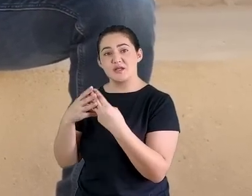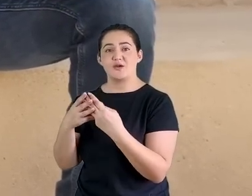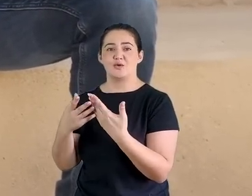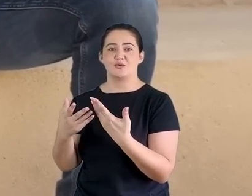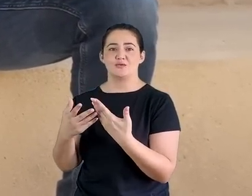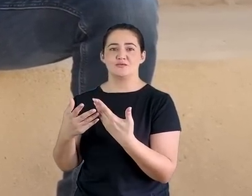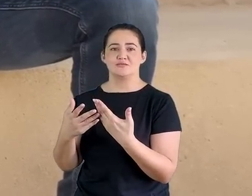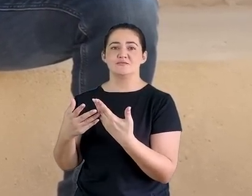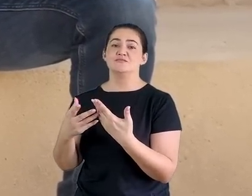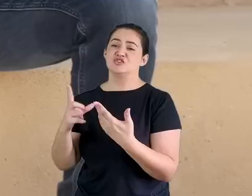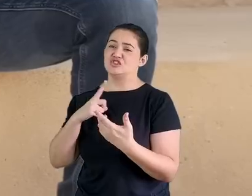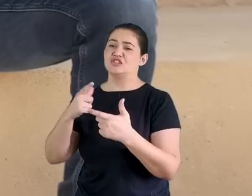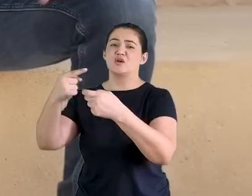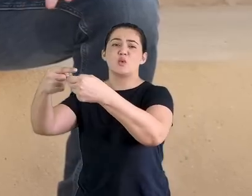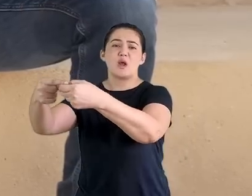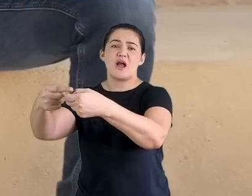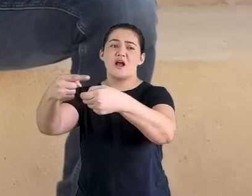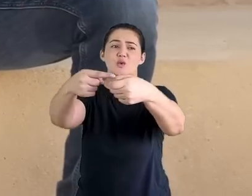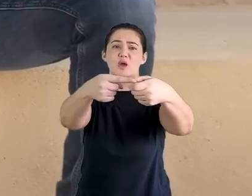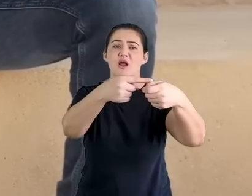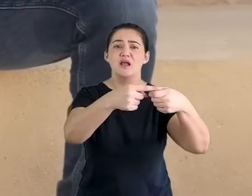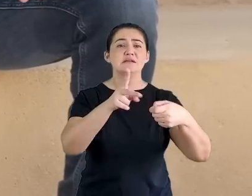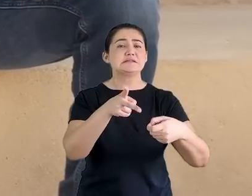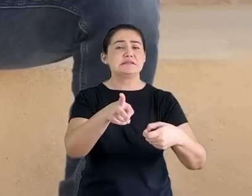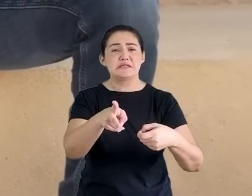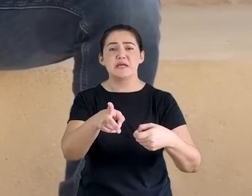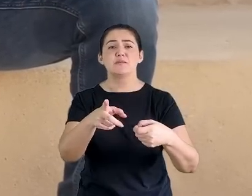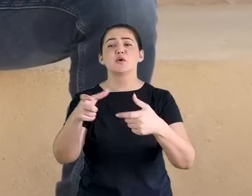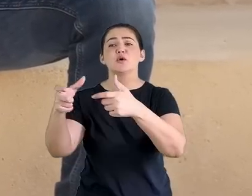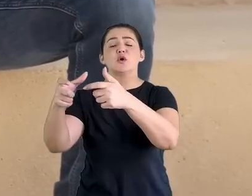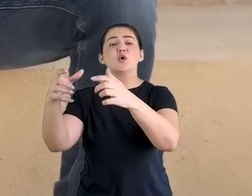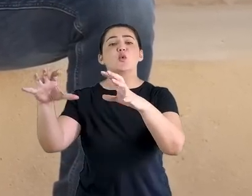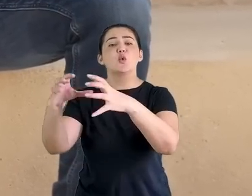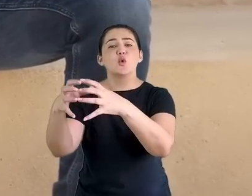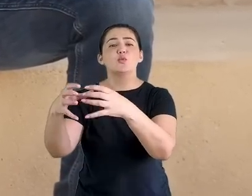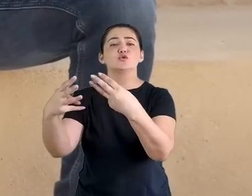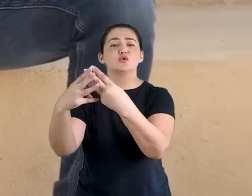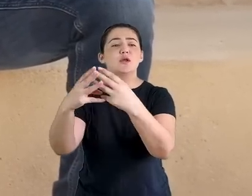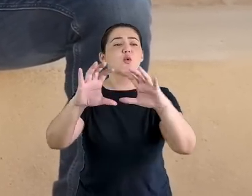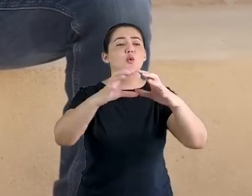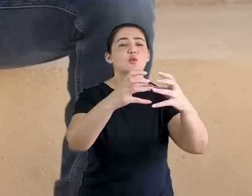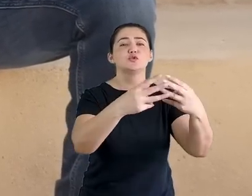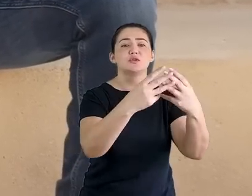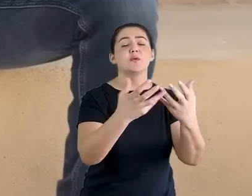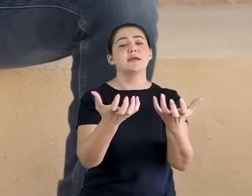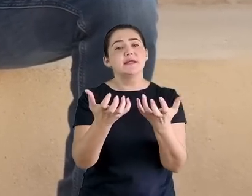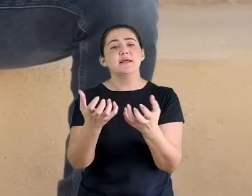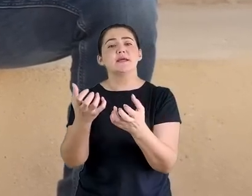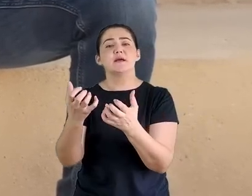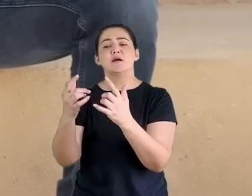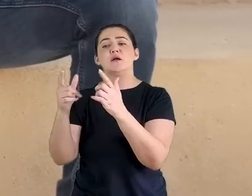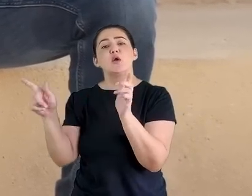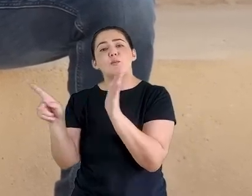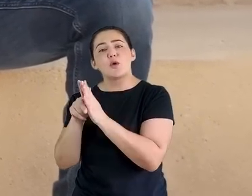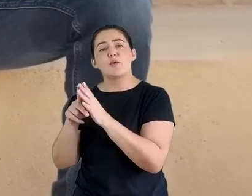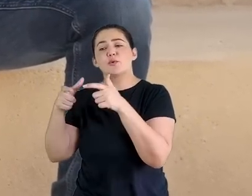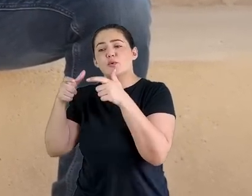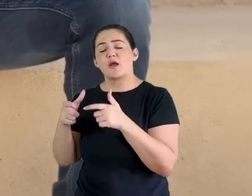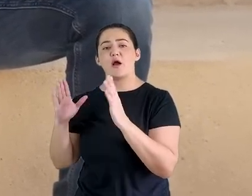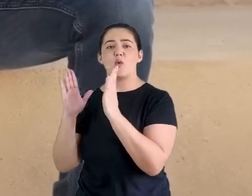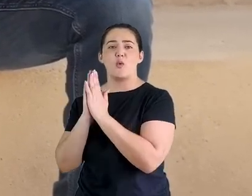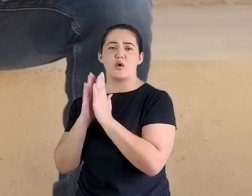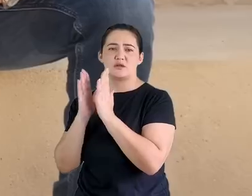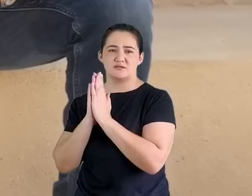Judéia e em todos os lugares. E sabemos que já temos pelo menos 8 sinagogas que foram encontradas no país desde a época em que o templo